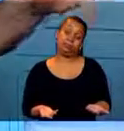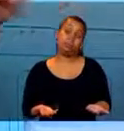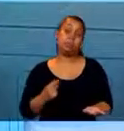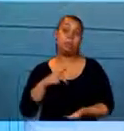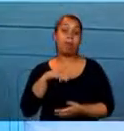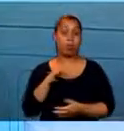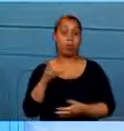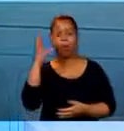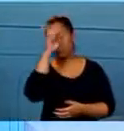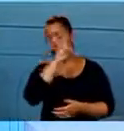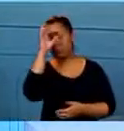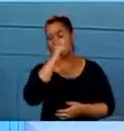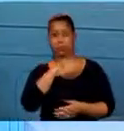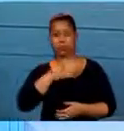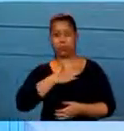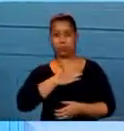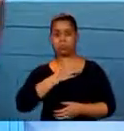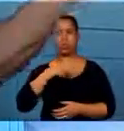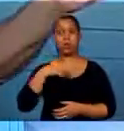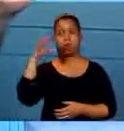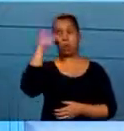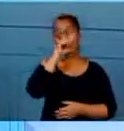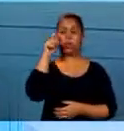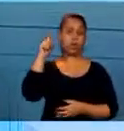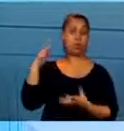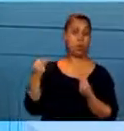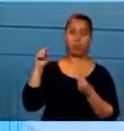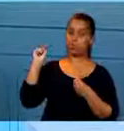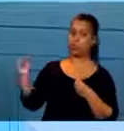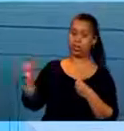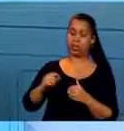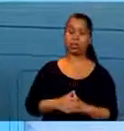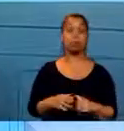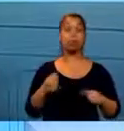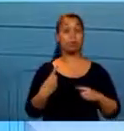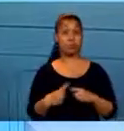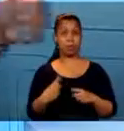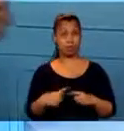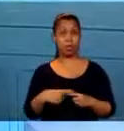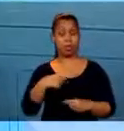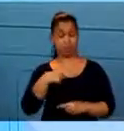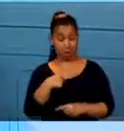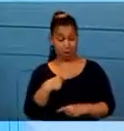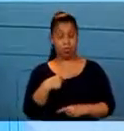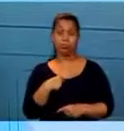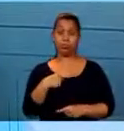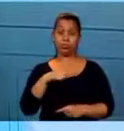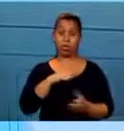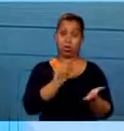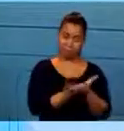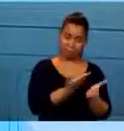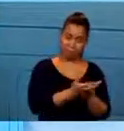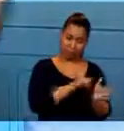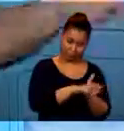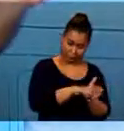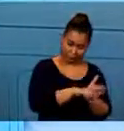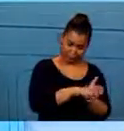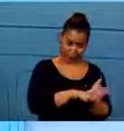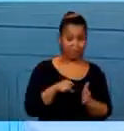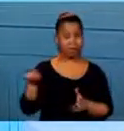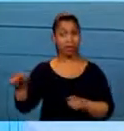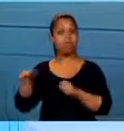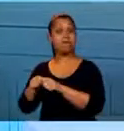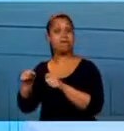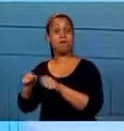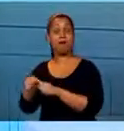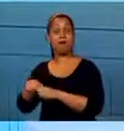Paulo disse que aprendeu alguma coisa comigo. Eu aprendi muito com ele. Porque enquanto eu tenho a teoria, o Paulo tem